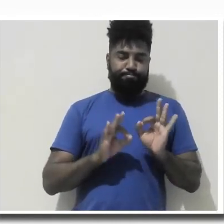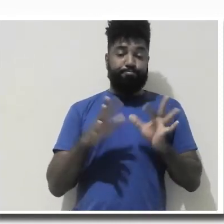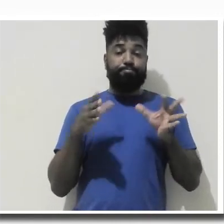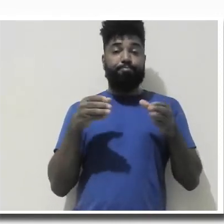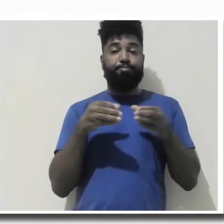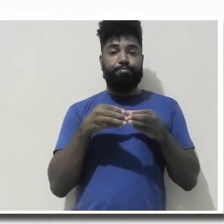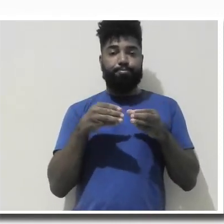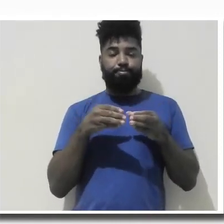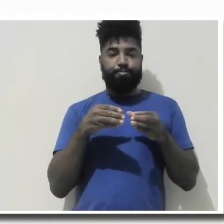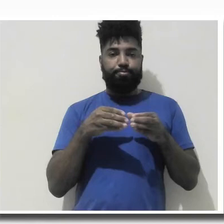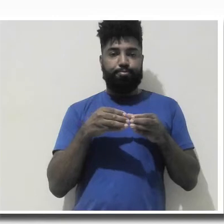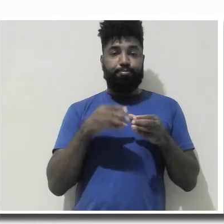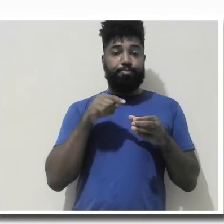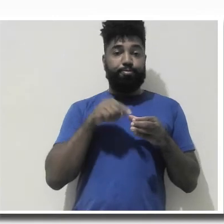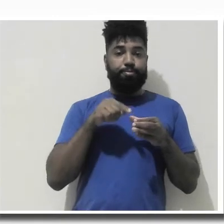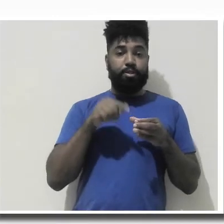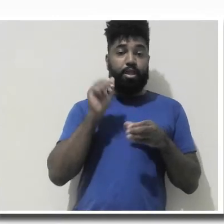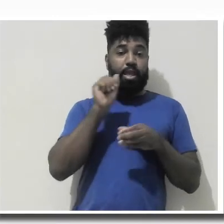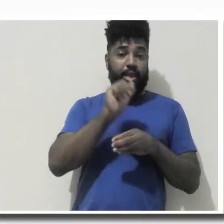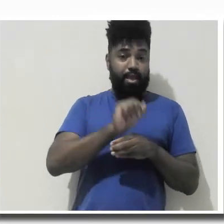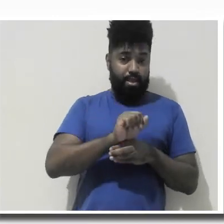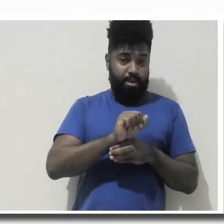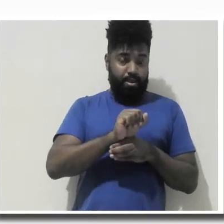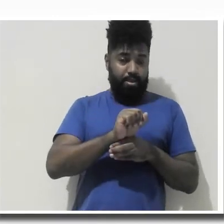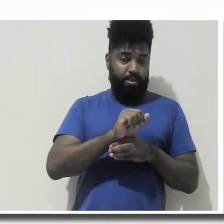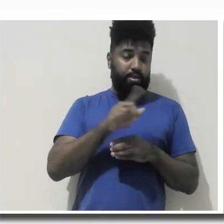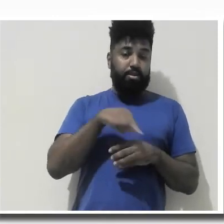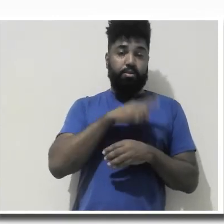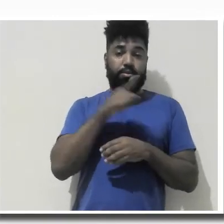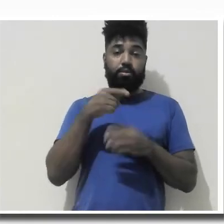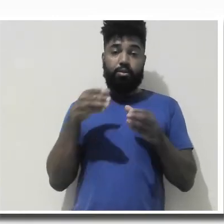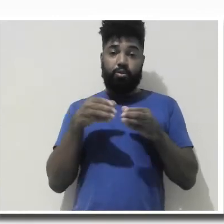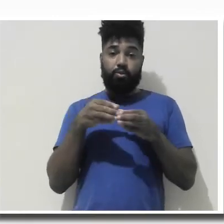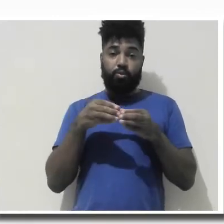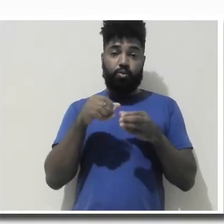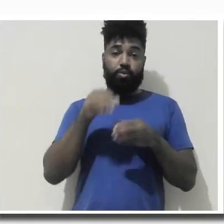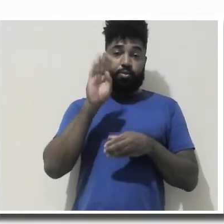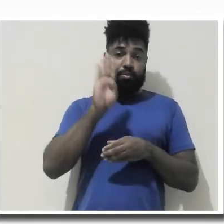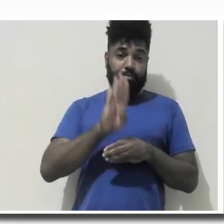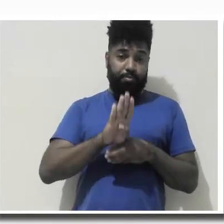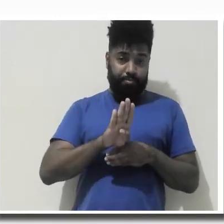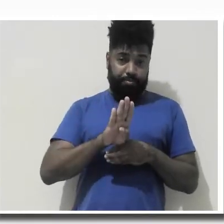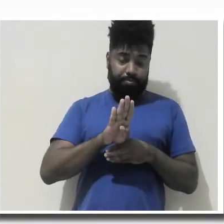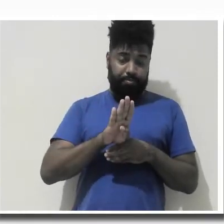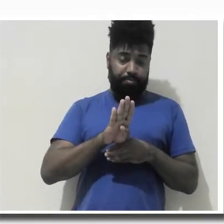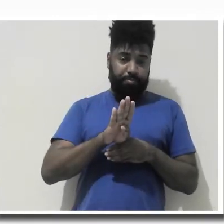um conjunto que eu vou chamar de A e um conjunto que eu vou chamar de B.